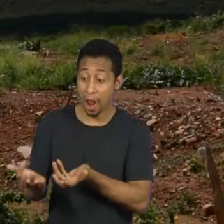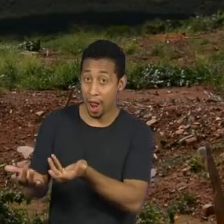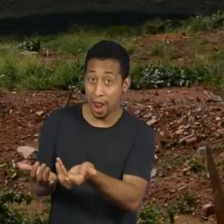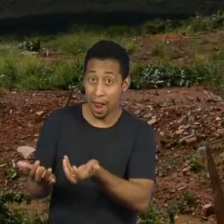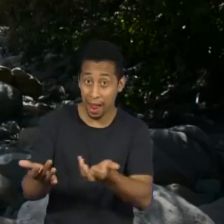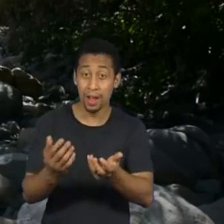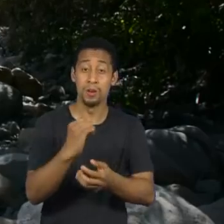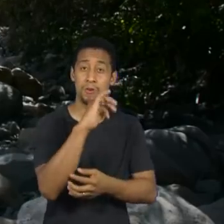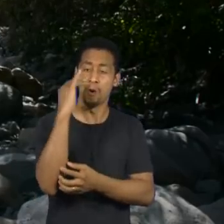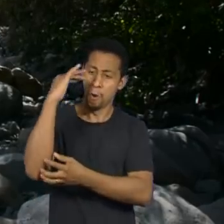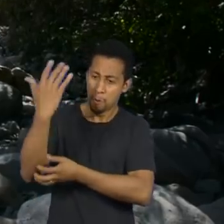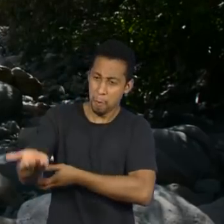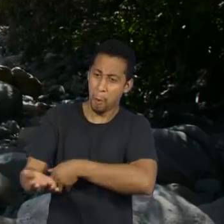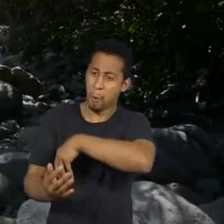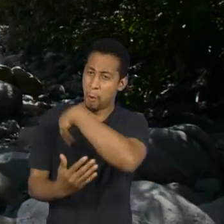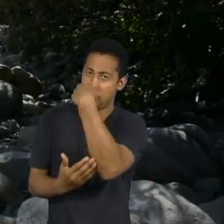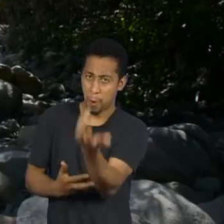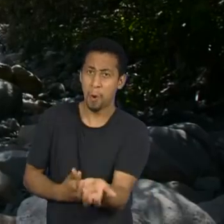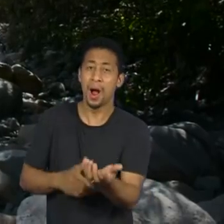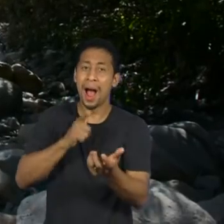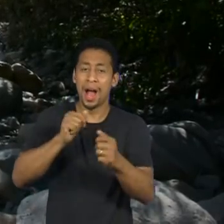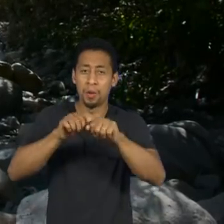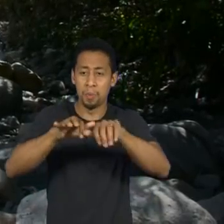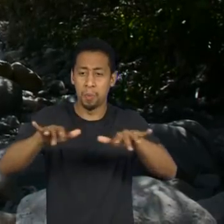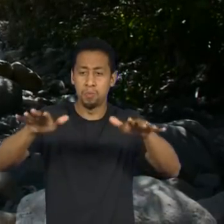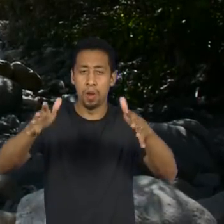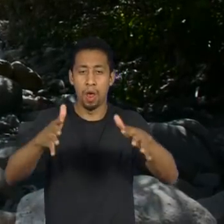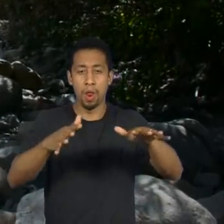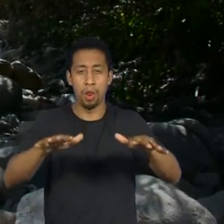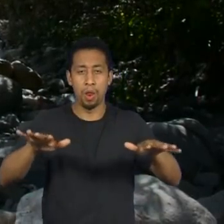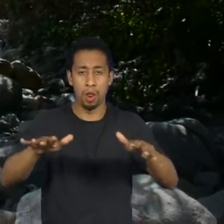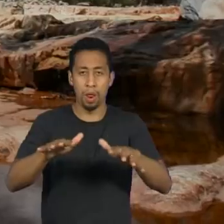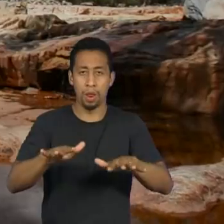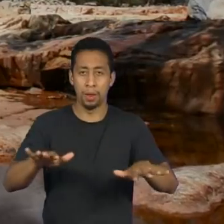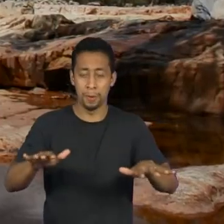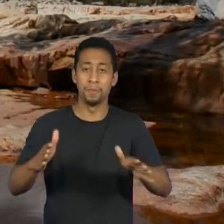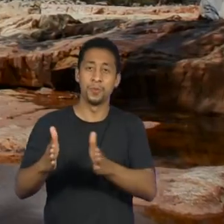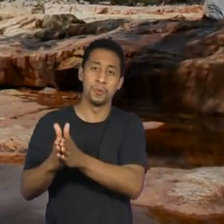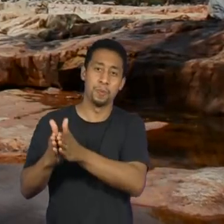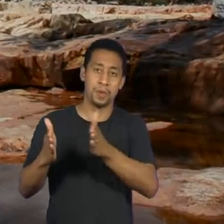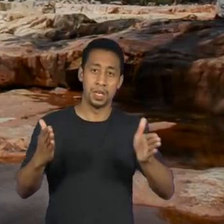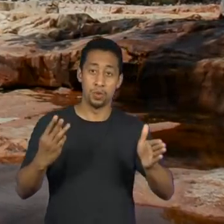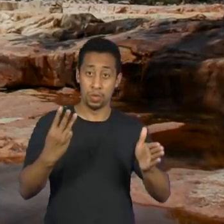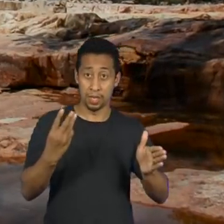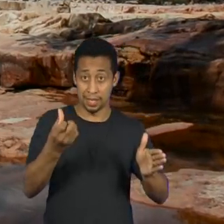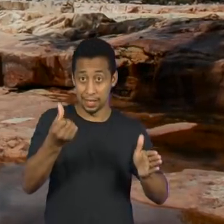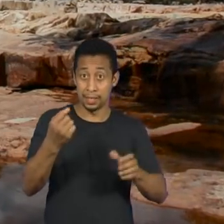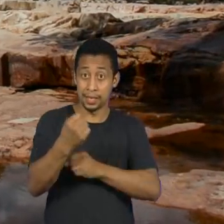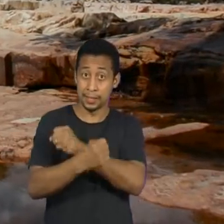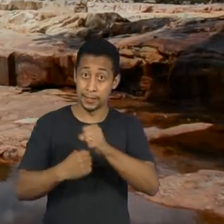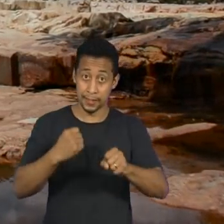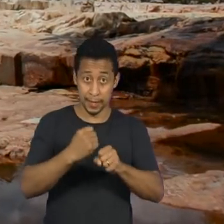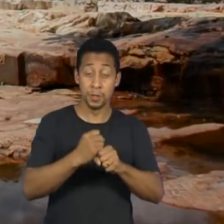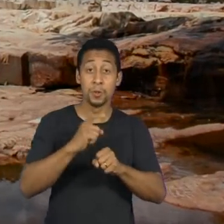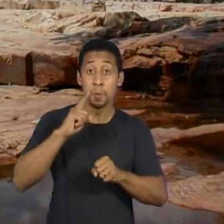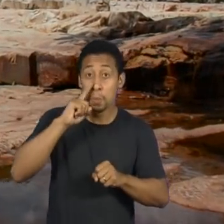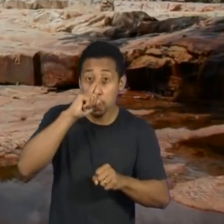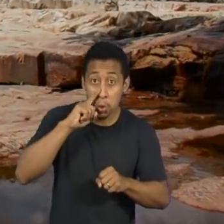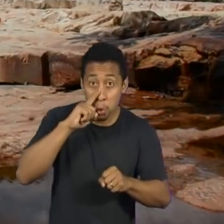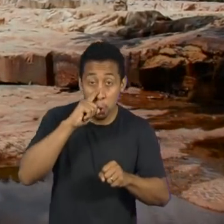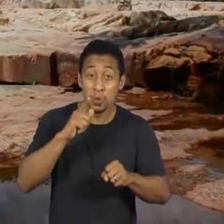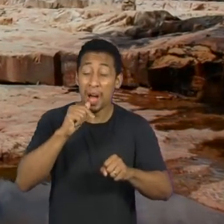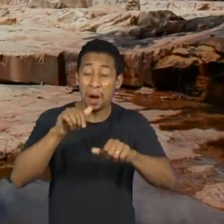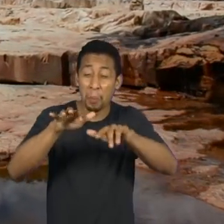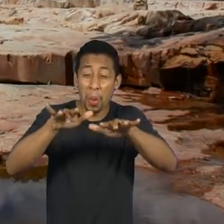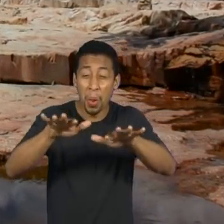de floresta e a redução da superfície de água nos últimos 36 anos aumentam o risco de desertificação